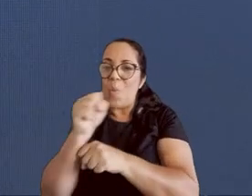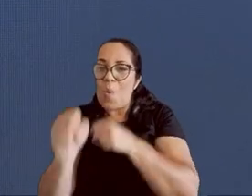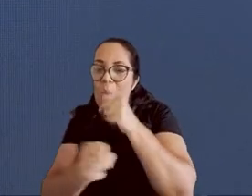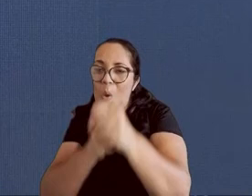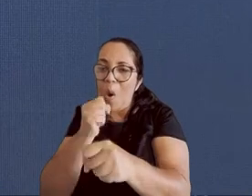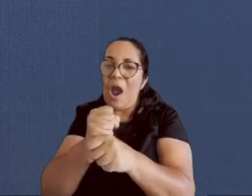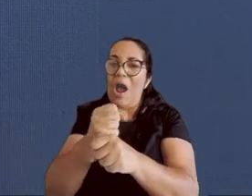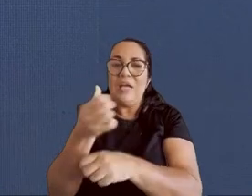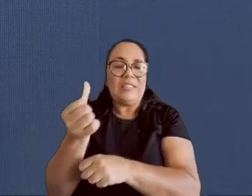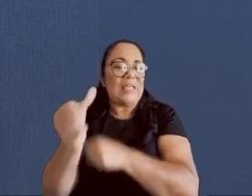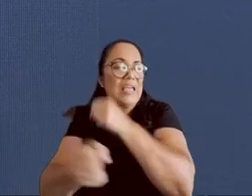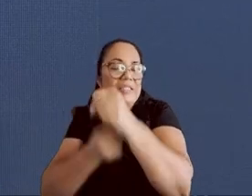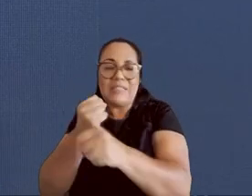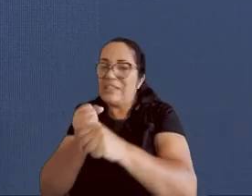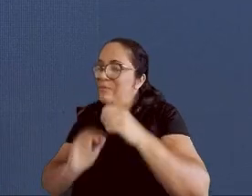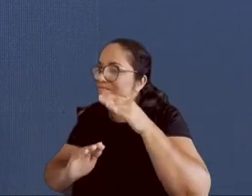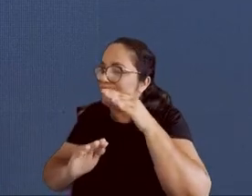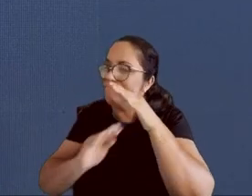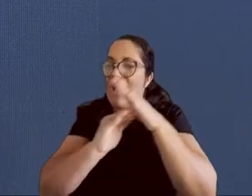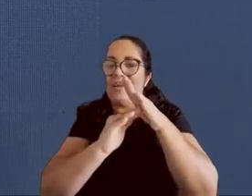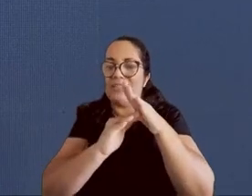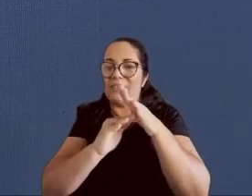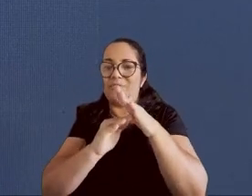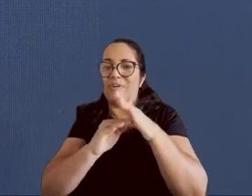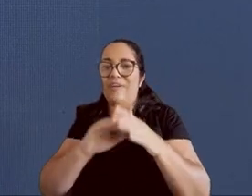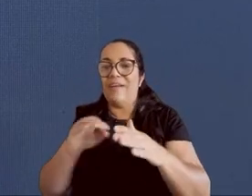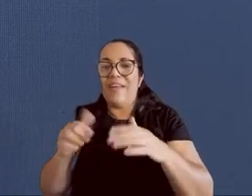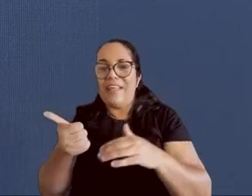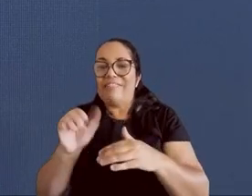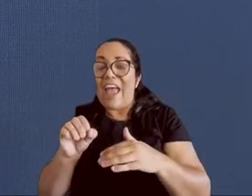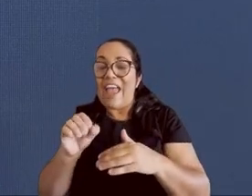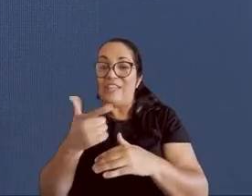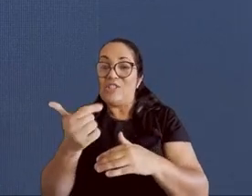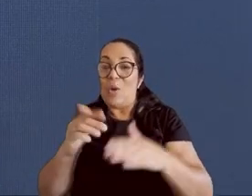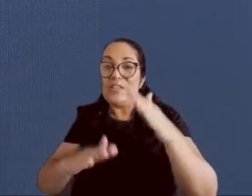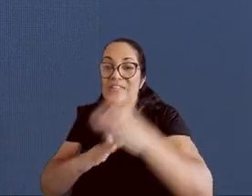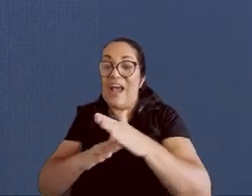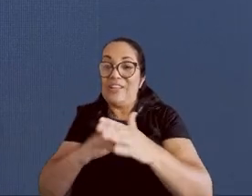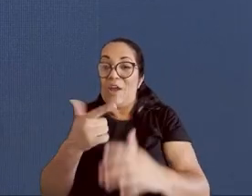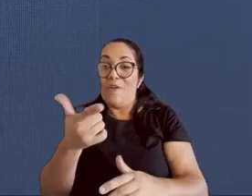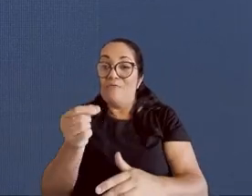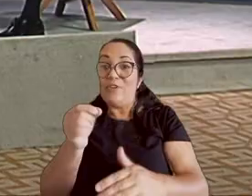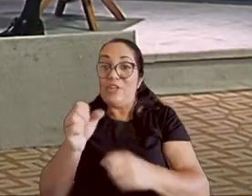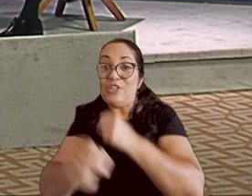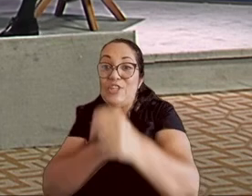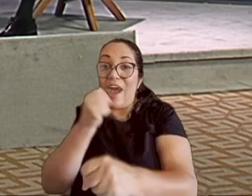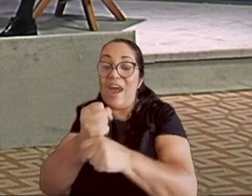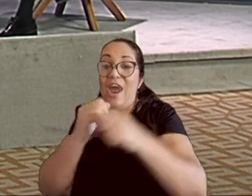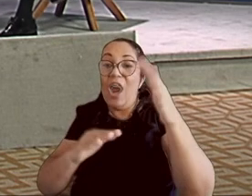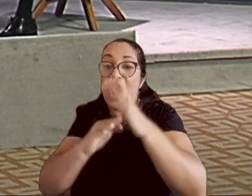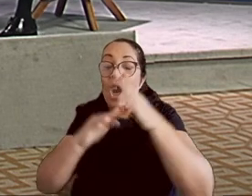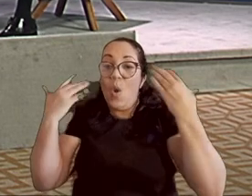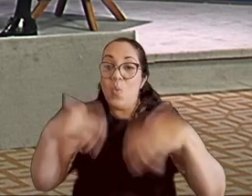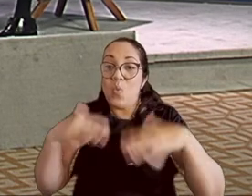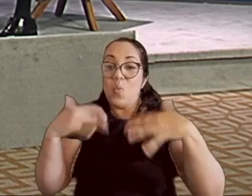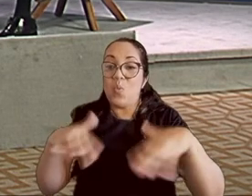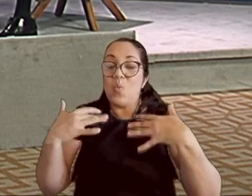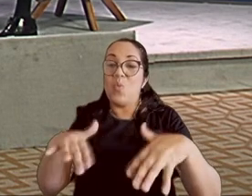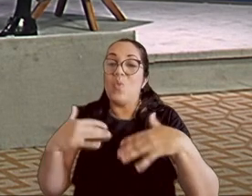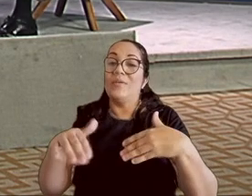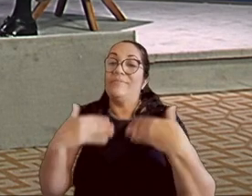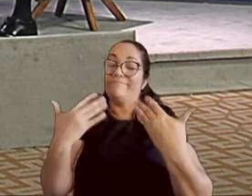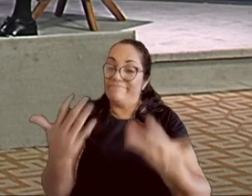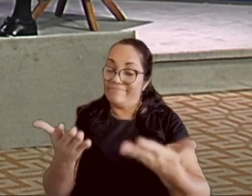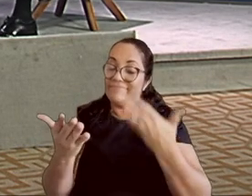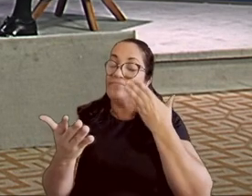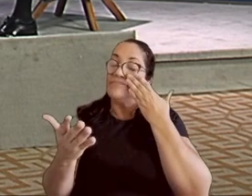máximo a gente com emissora de anos 12 anos 20 anos vimos em missão de 20 anos principalmente nas revendo de infraestrutura então acho